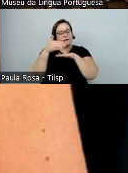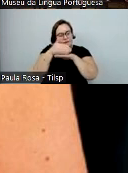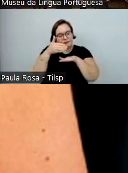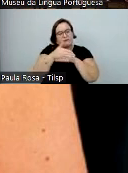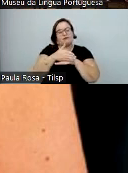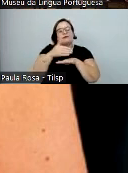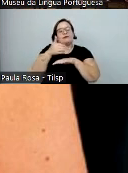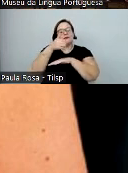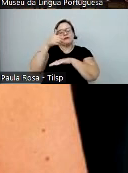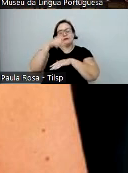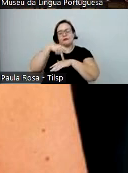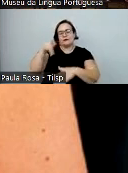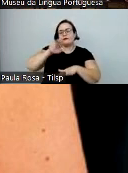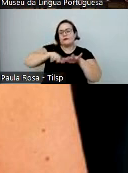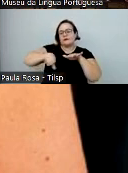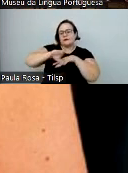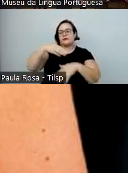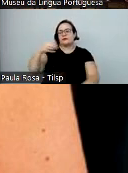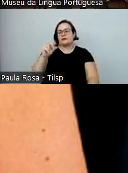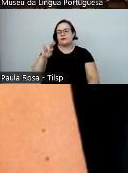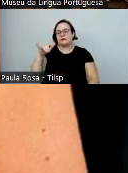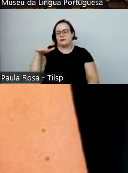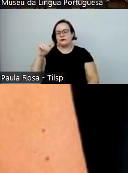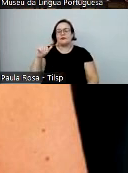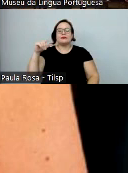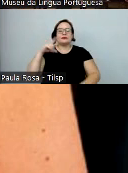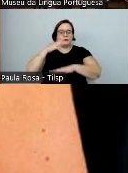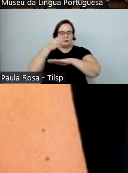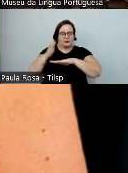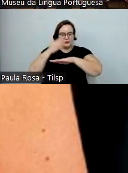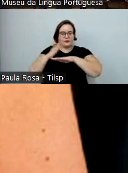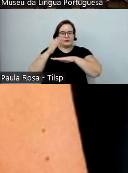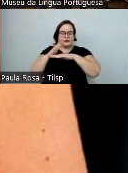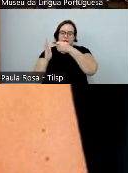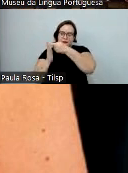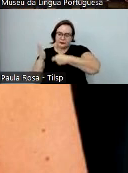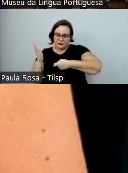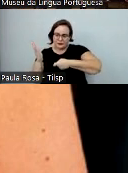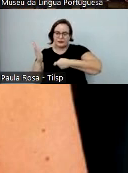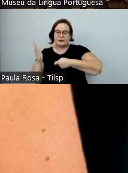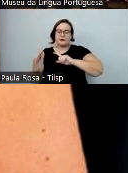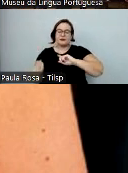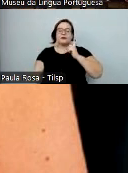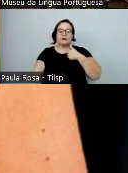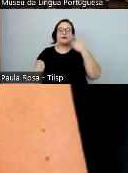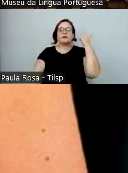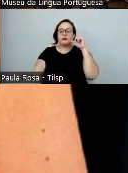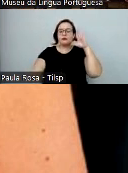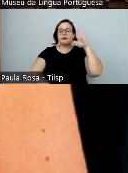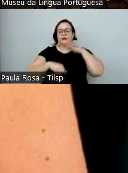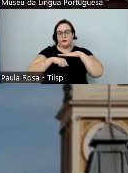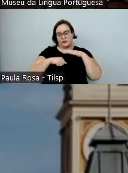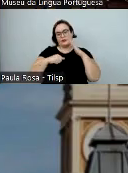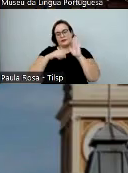né Marina fizeram exercícios de escrita então foi algo que a gente pode fazer dentro daquele contexto podemos